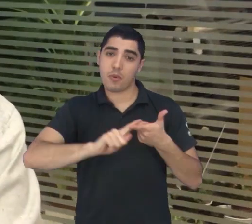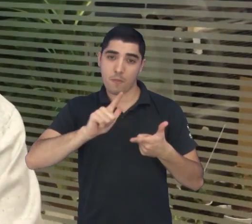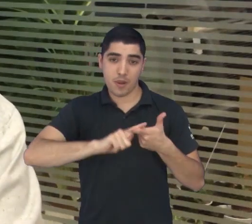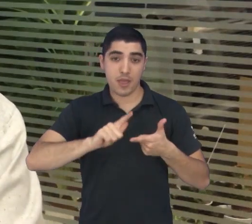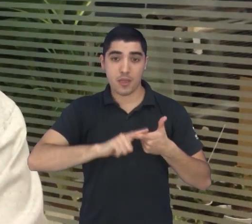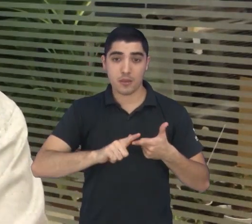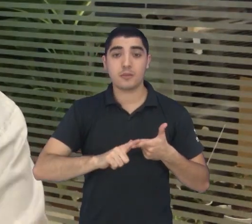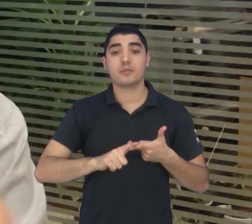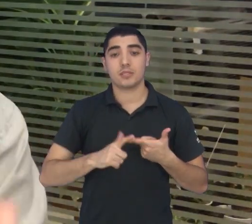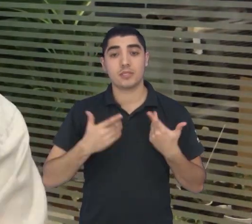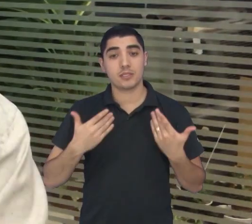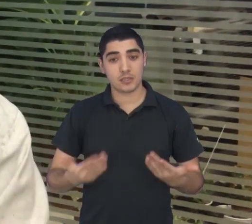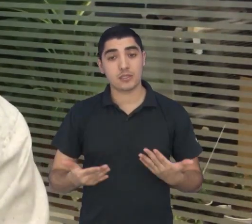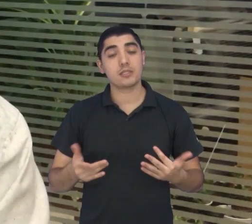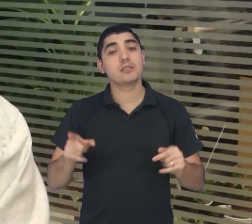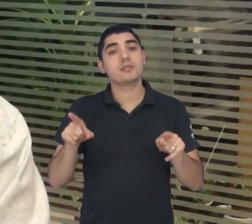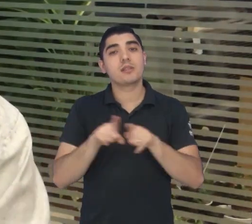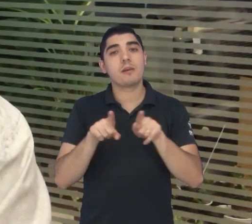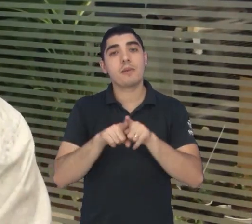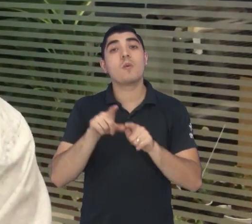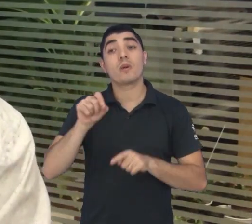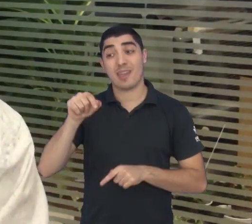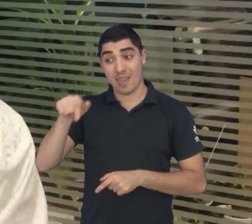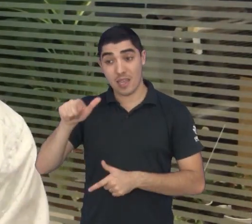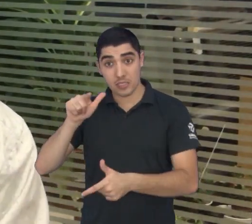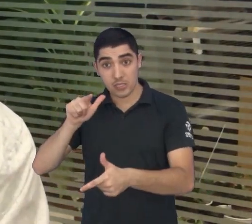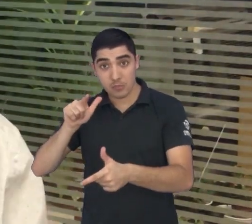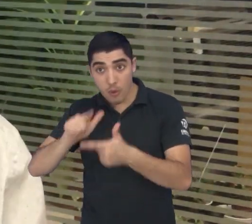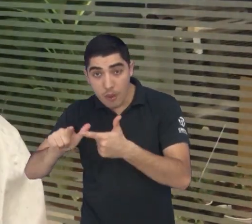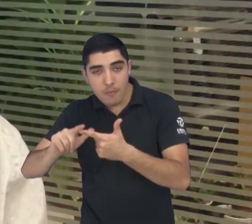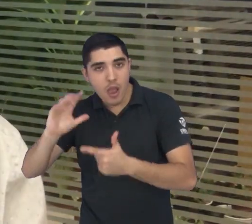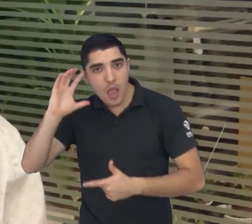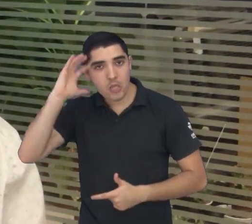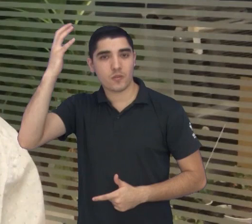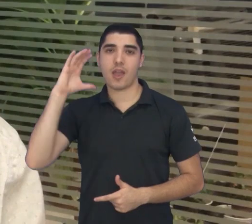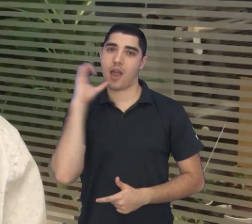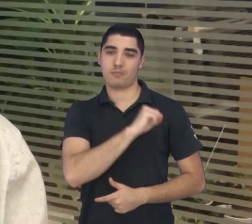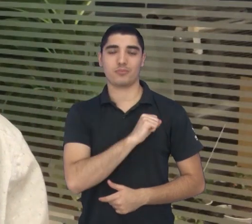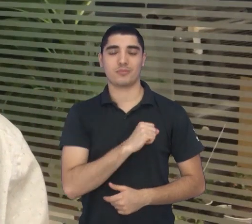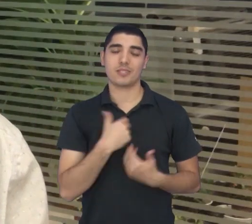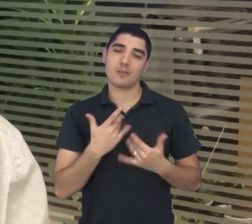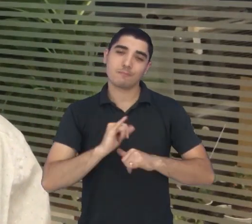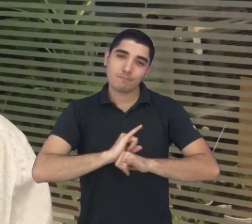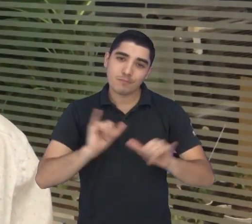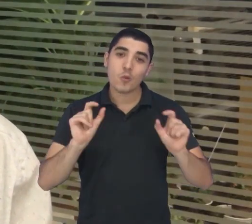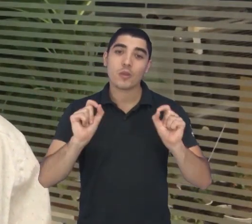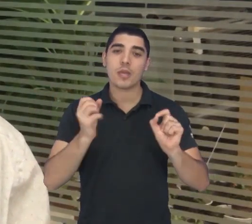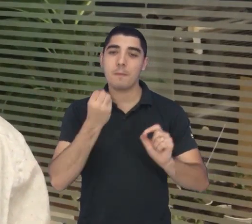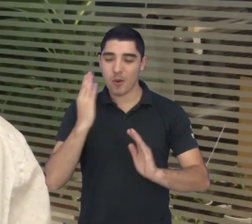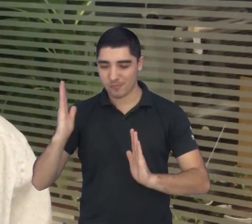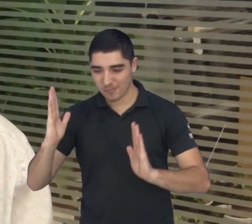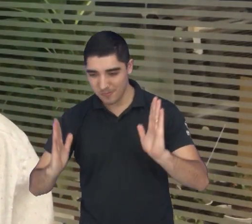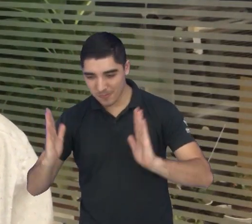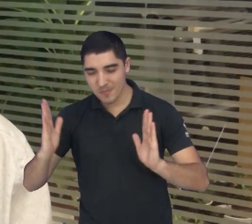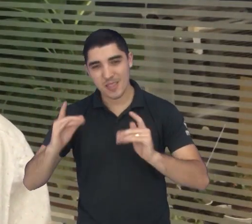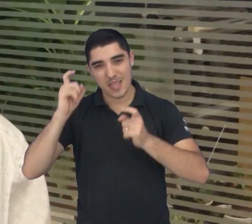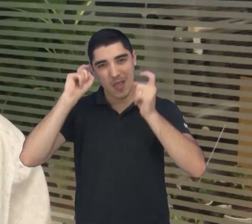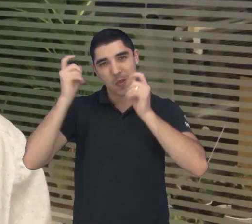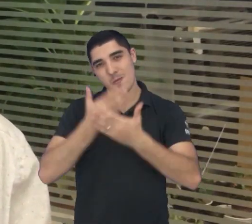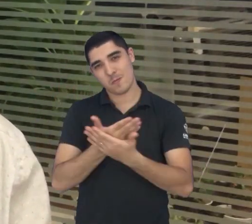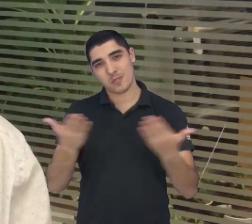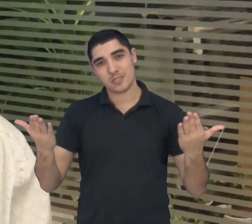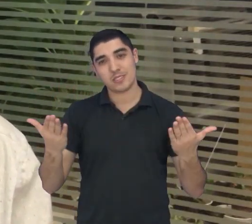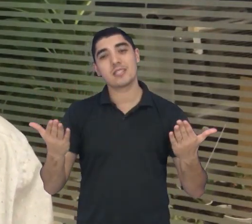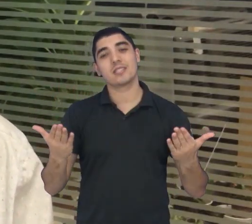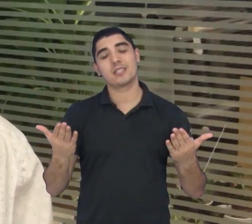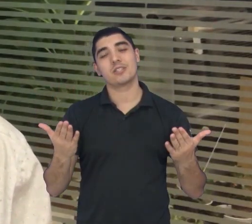os mais rápido os resultados vão acontecer. Desejo a todos aí boa temporada de Assembleia e que vivam